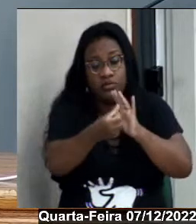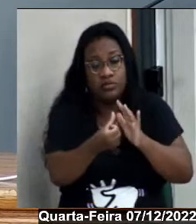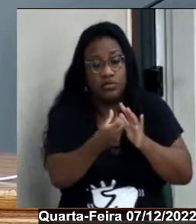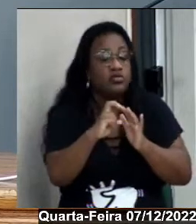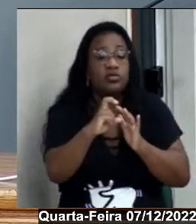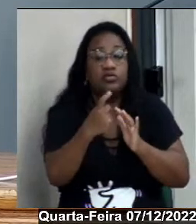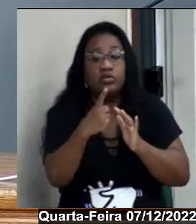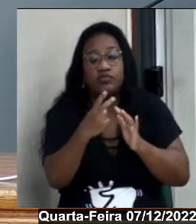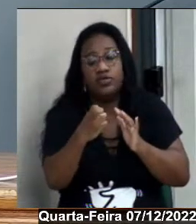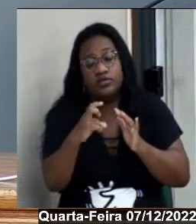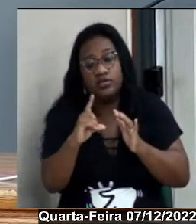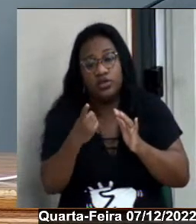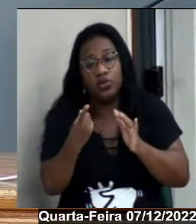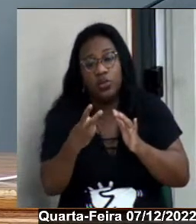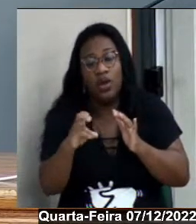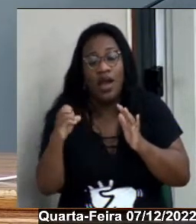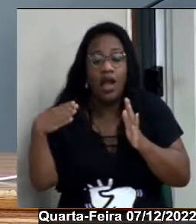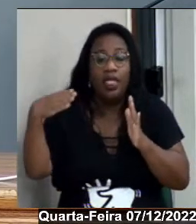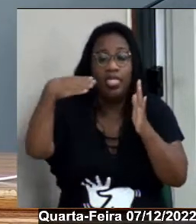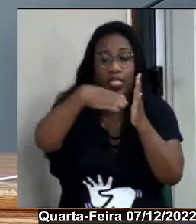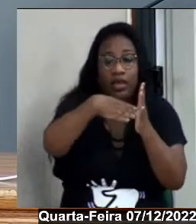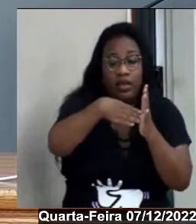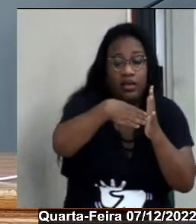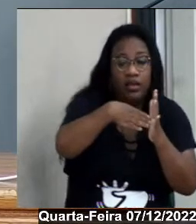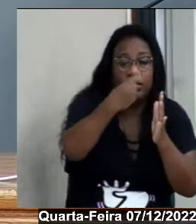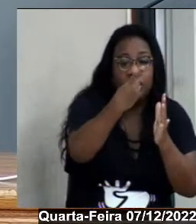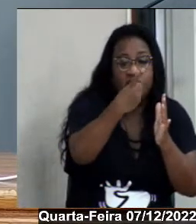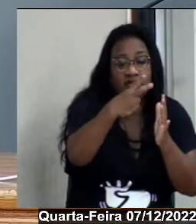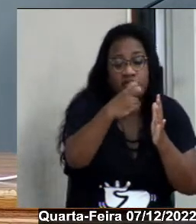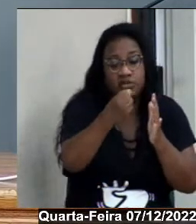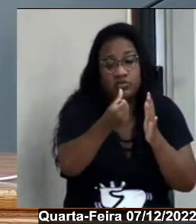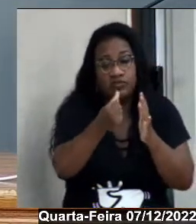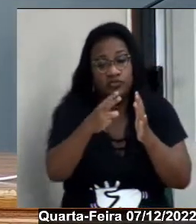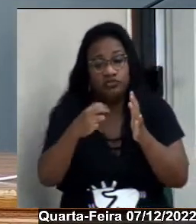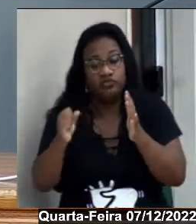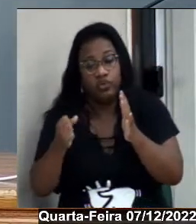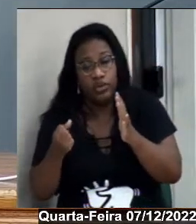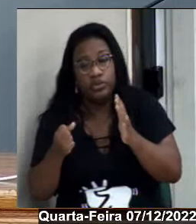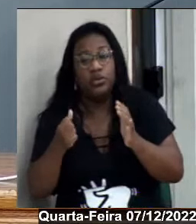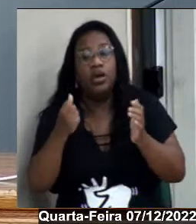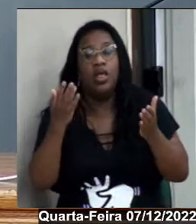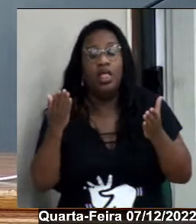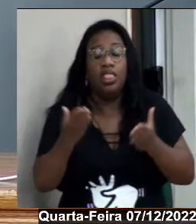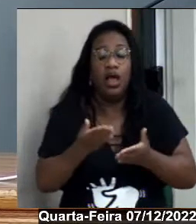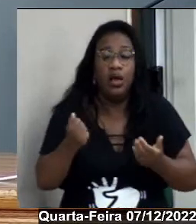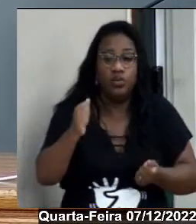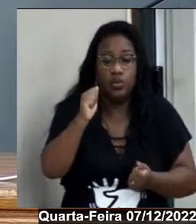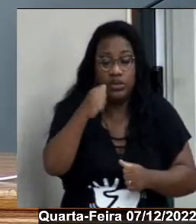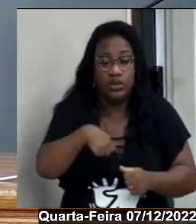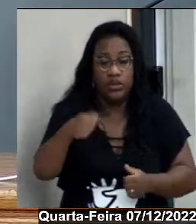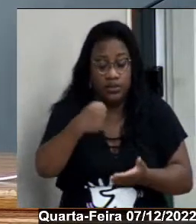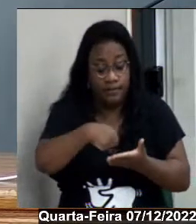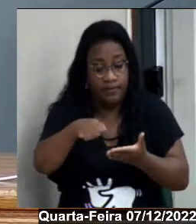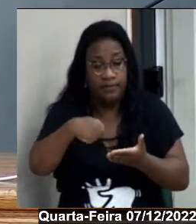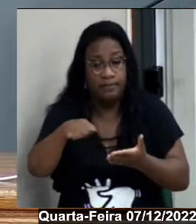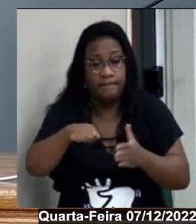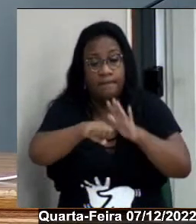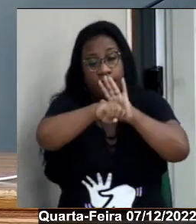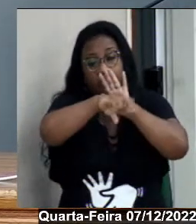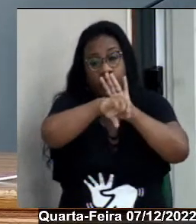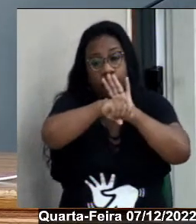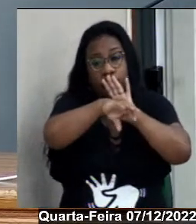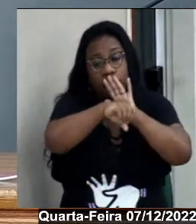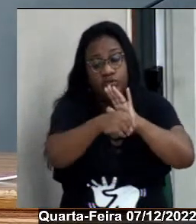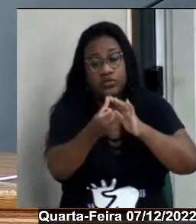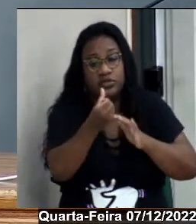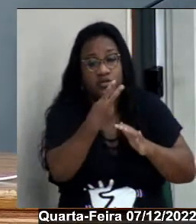número 620, 625, 626, 628/2022, de autoria do vereador Flávio Pereira Lima.